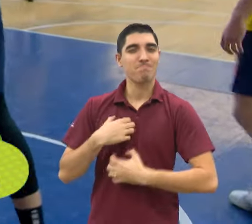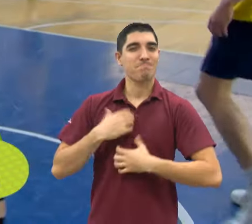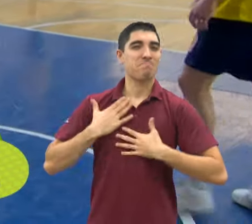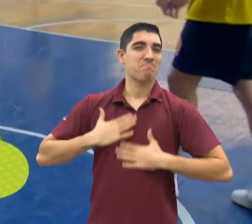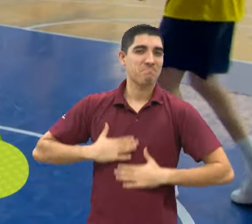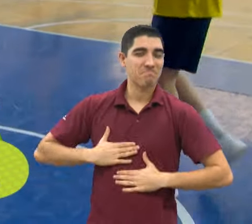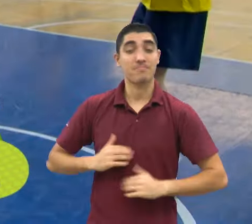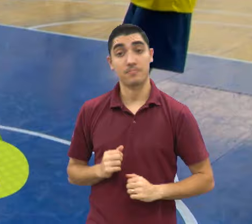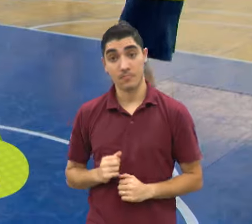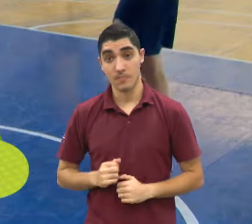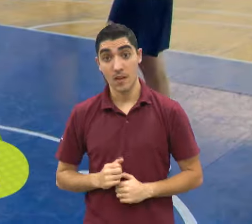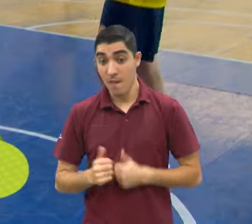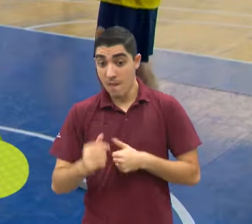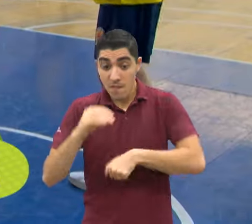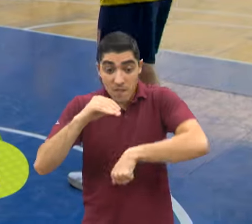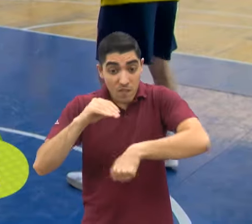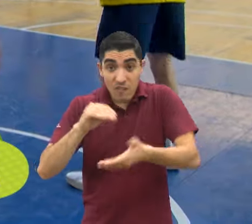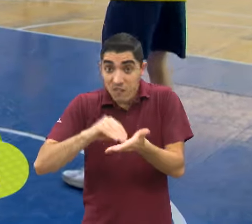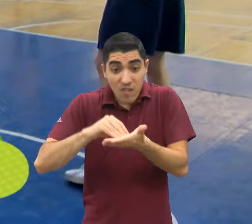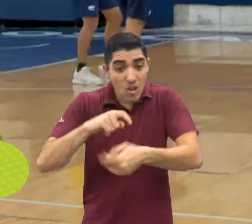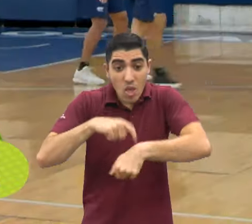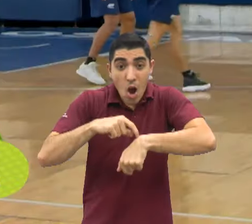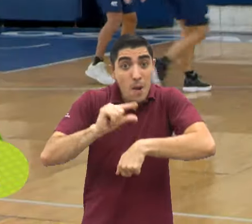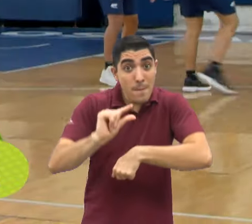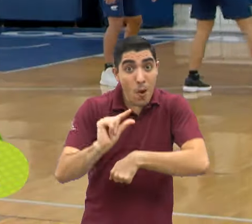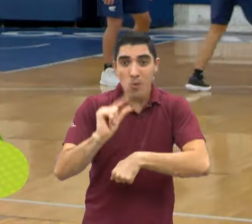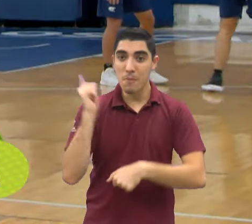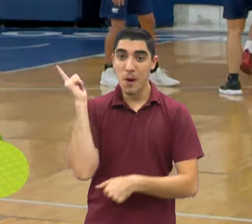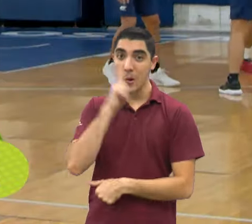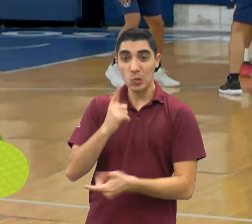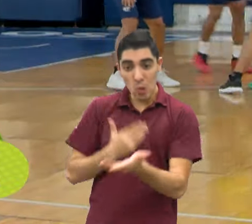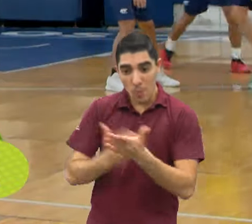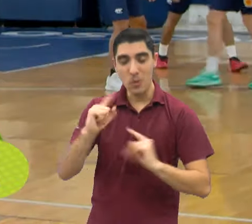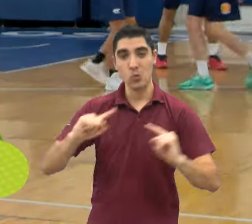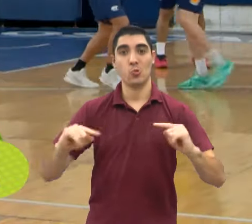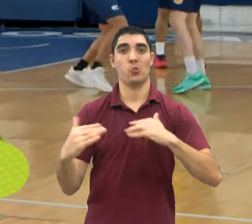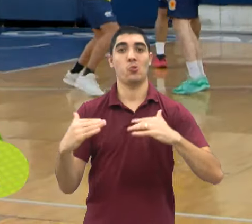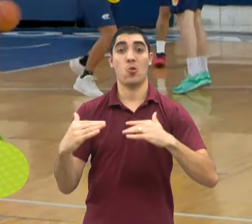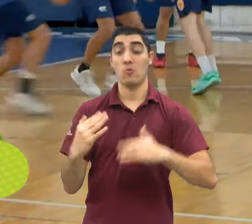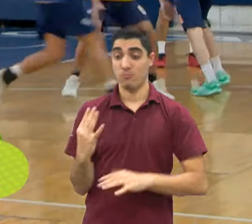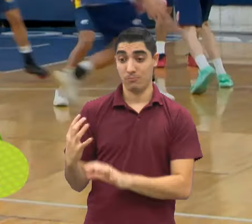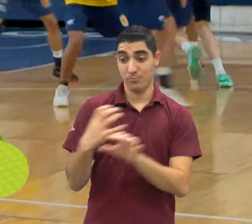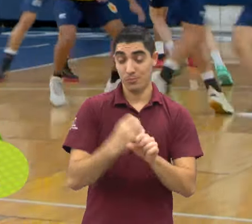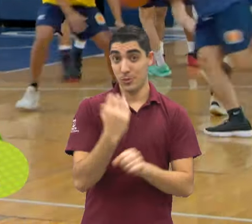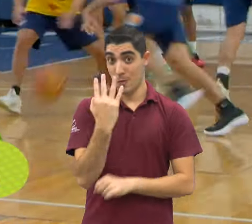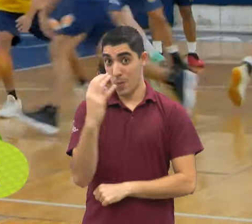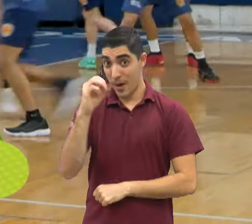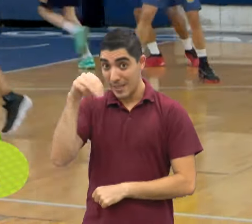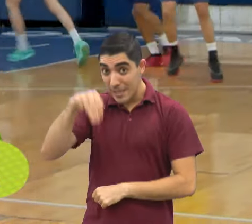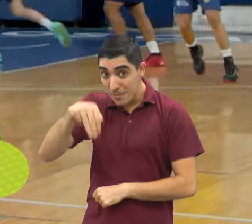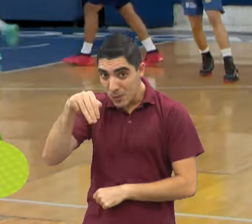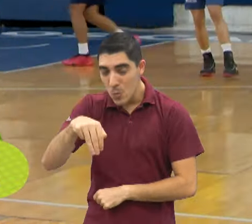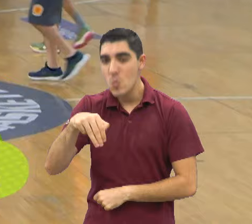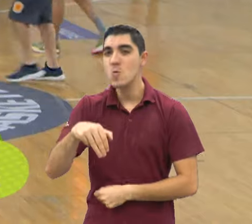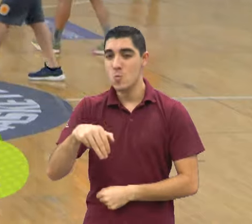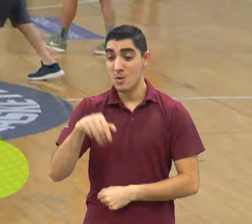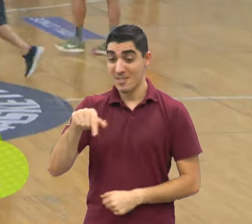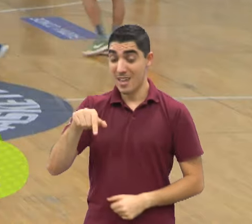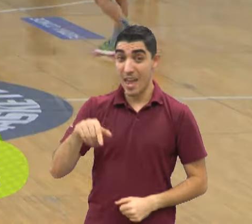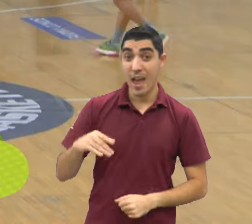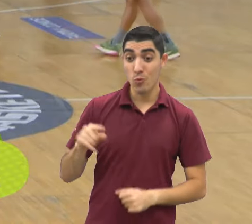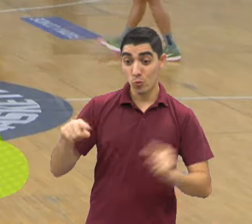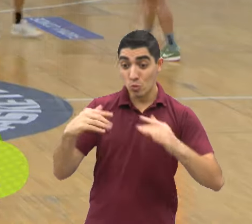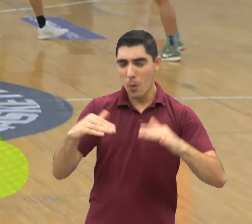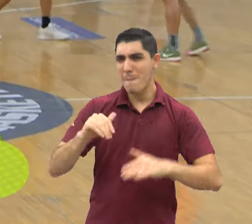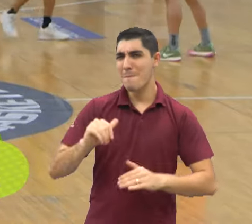Faltam apenas algumas horas para a bola subir para os 40 minutos mais importantes da temporada até aqui.